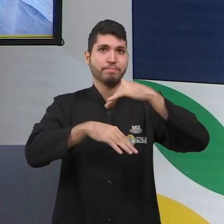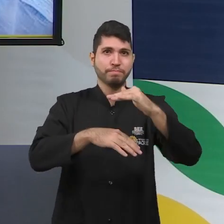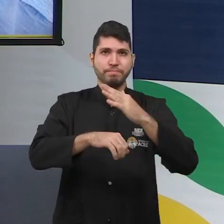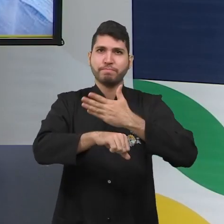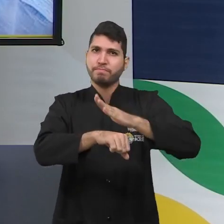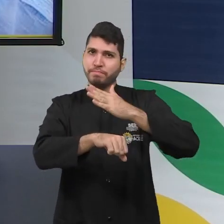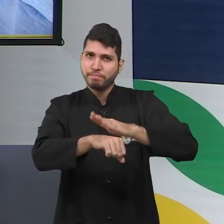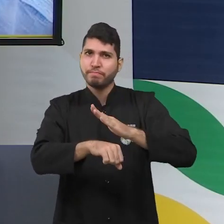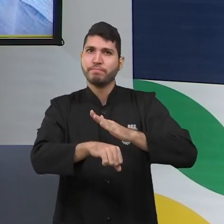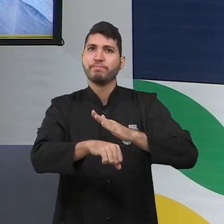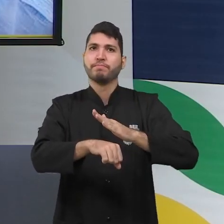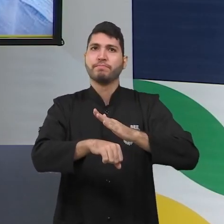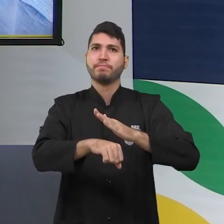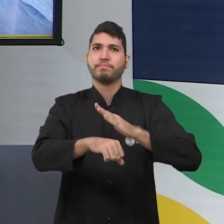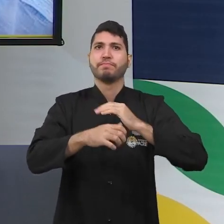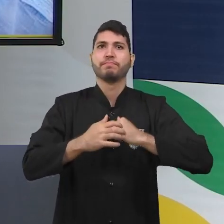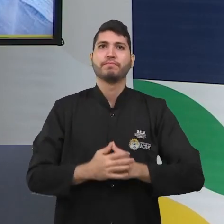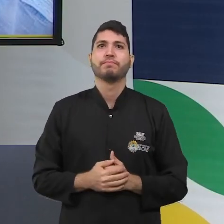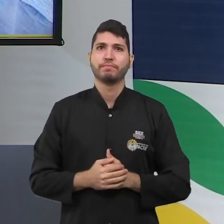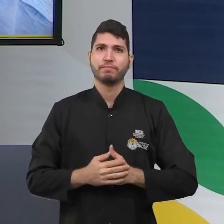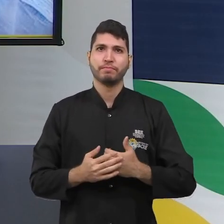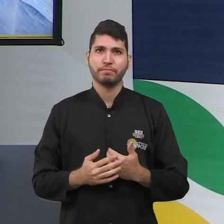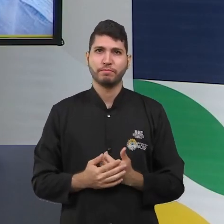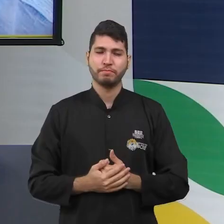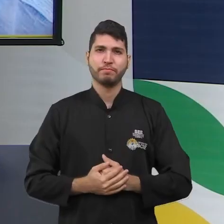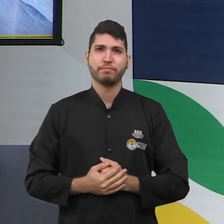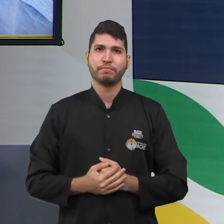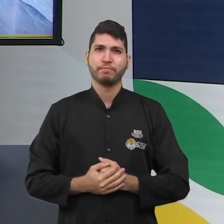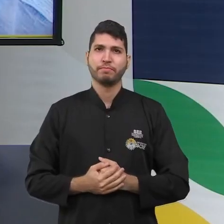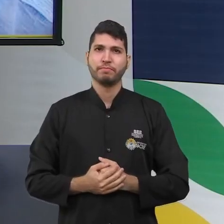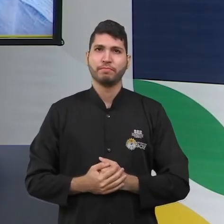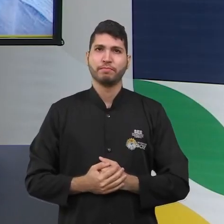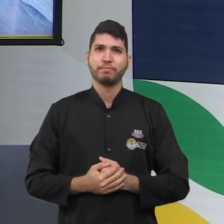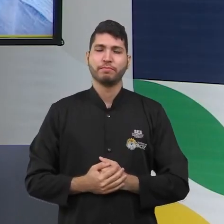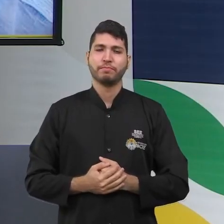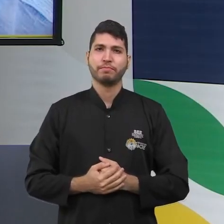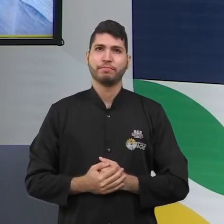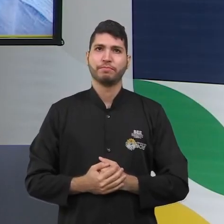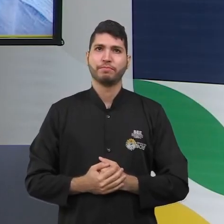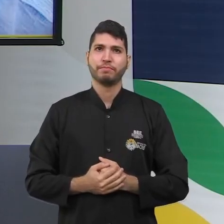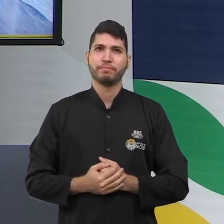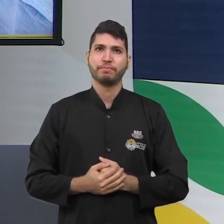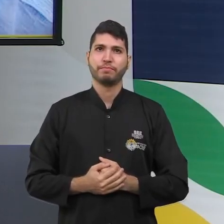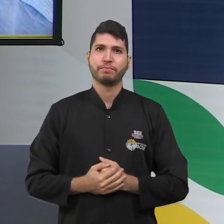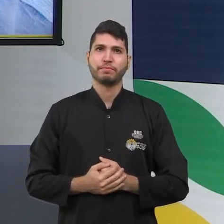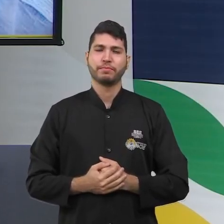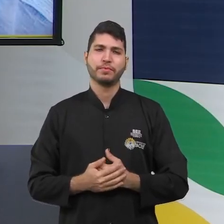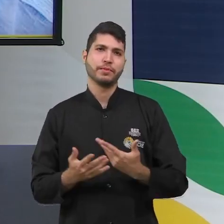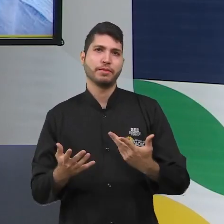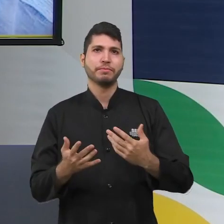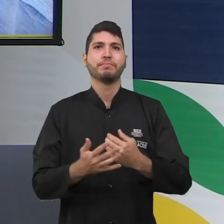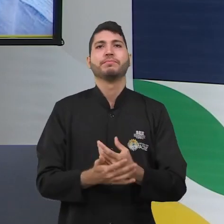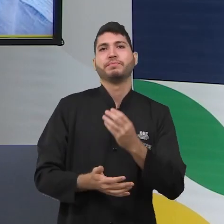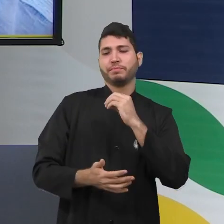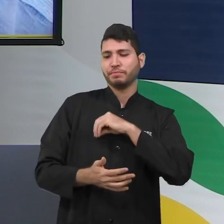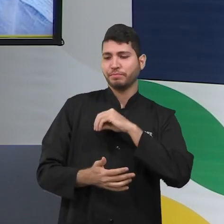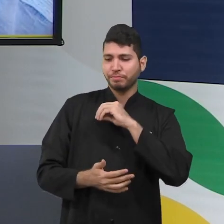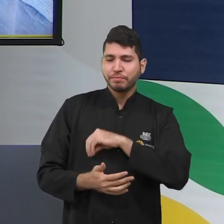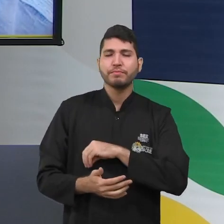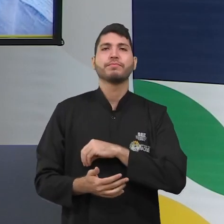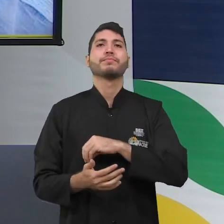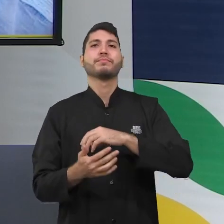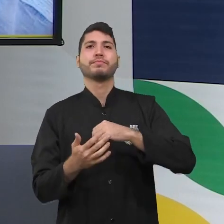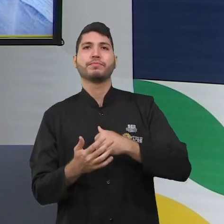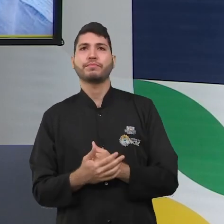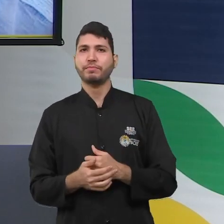prática laboral. Aquilo ali passa a ser o trabalho. E aí você começa a ser remunerado por isso, mas de forma geral não